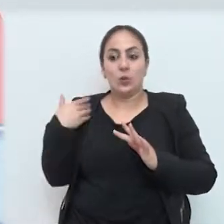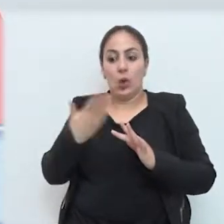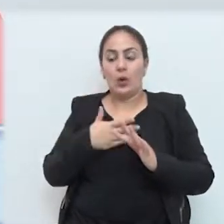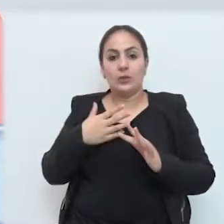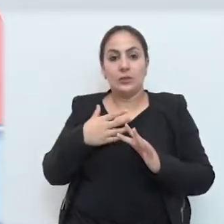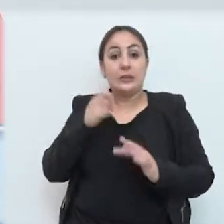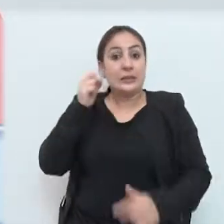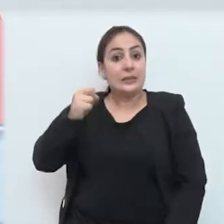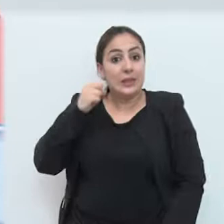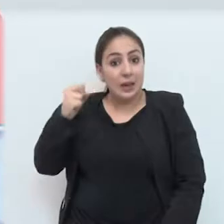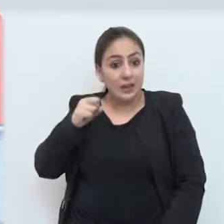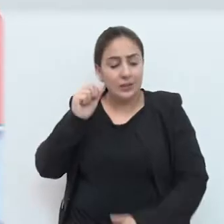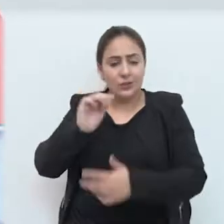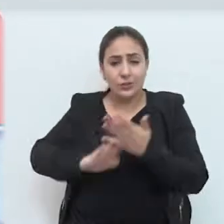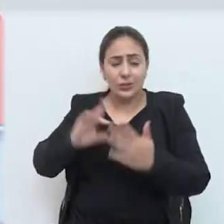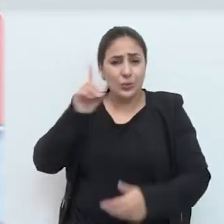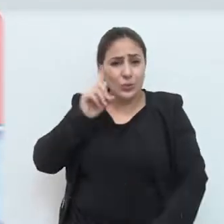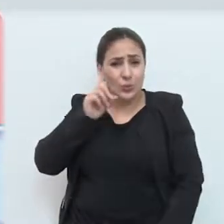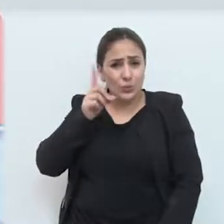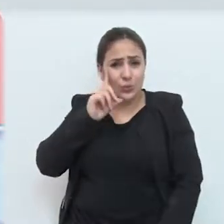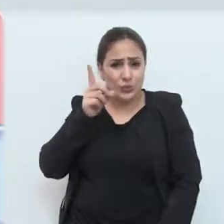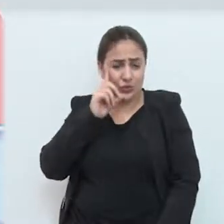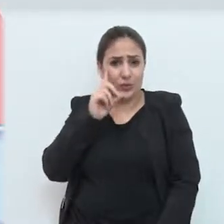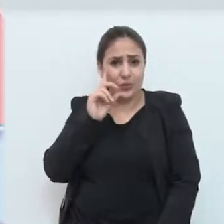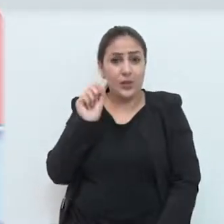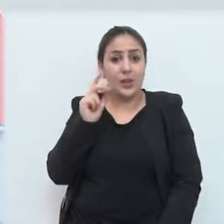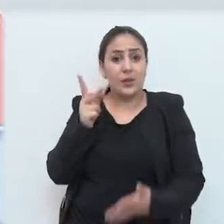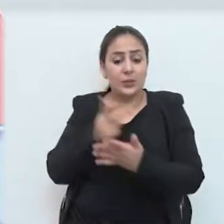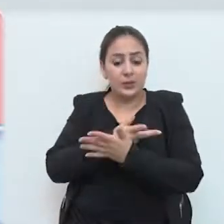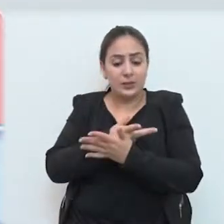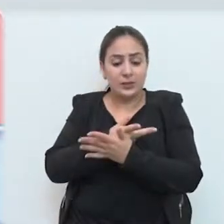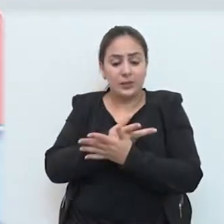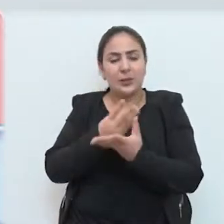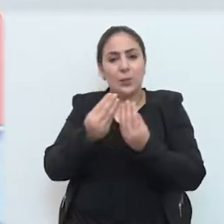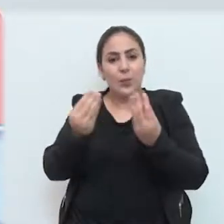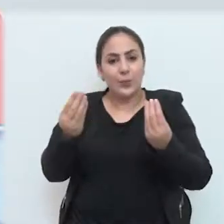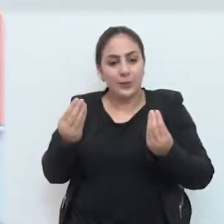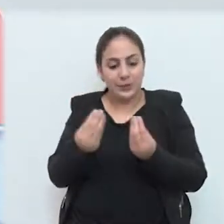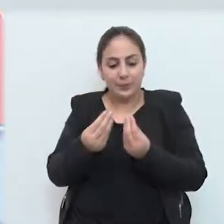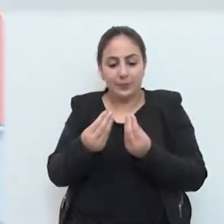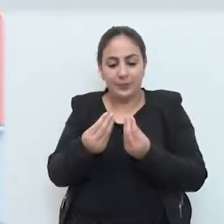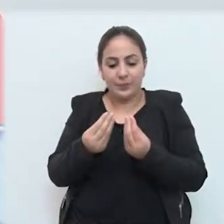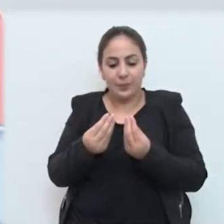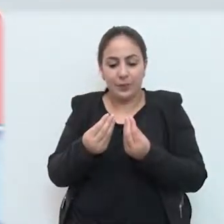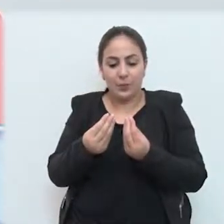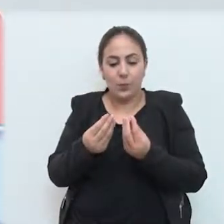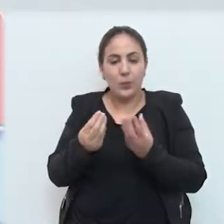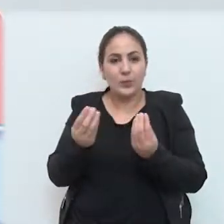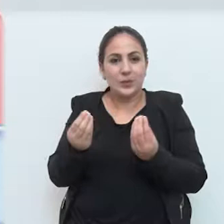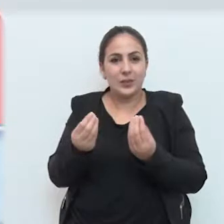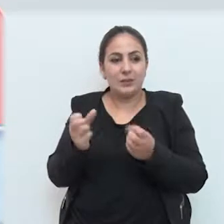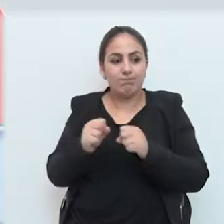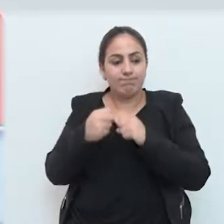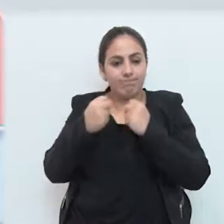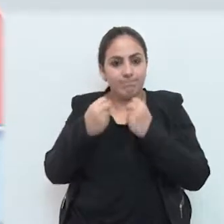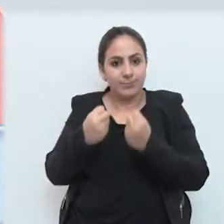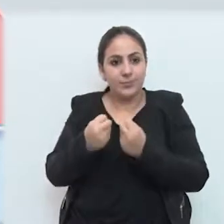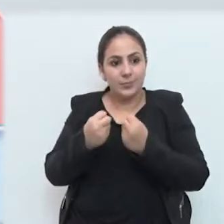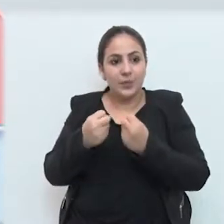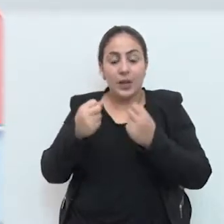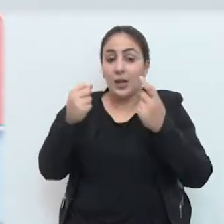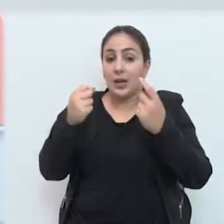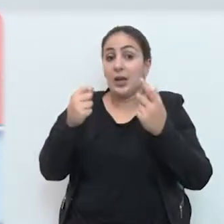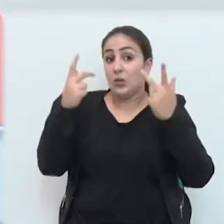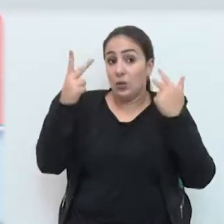exija daquelas atividades do dia a dia, né, digamos assim, um montante de força